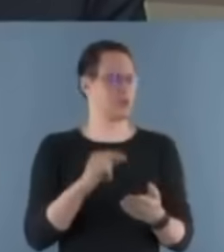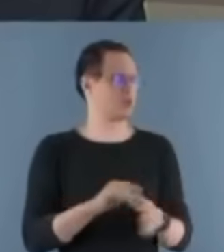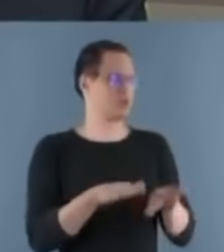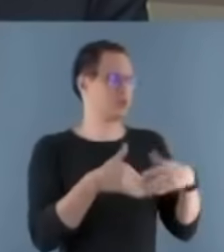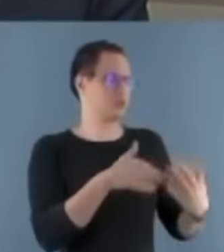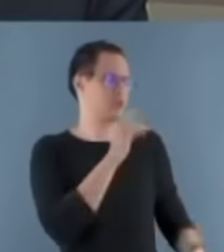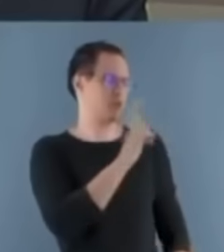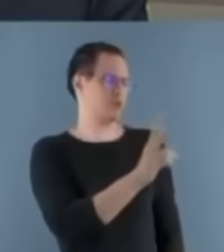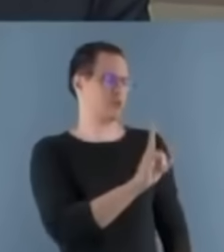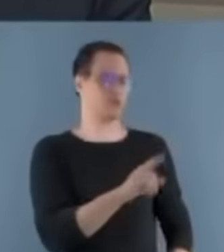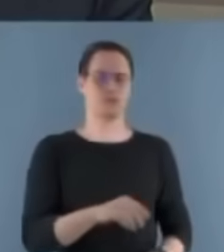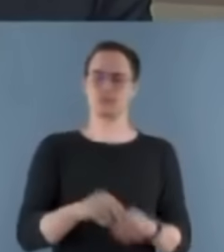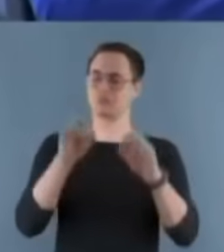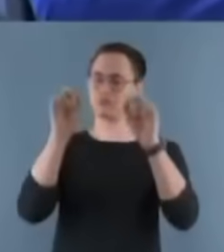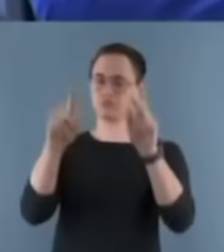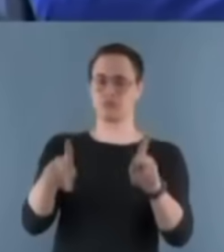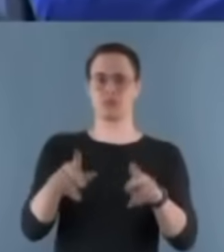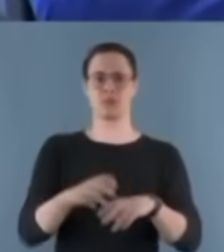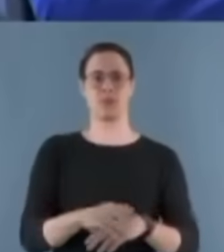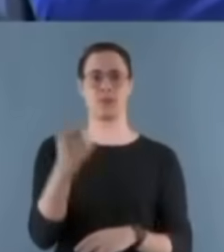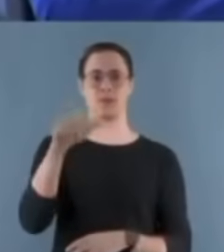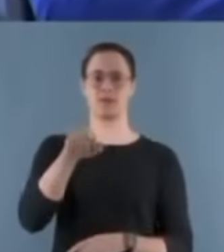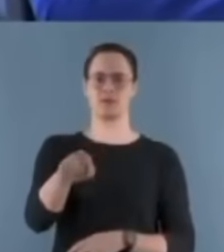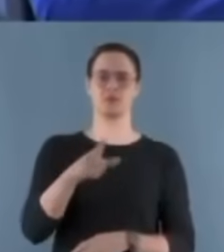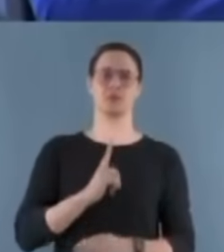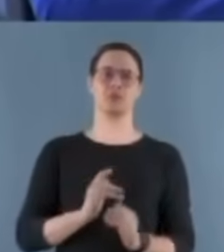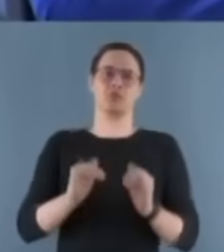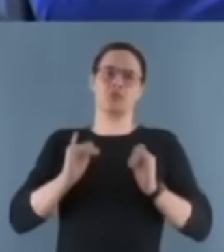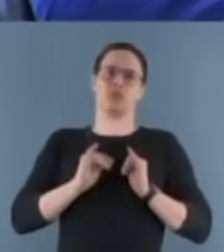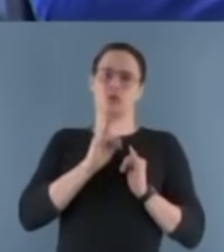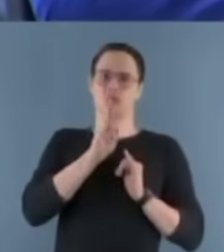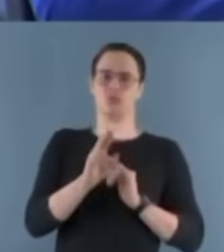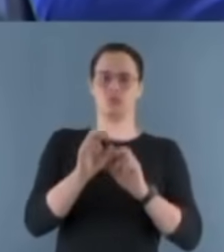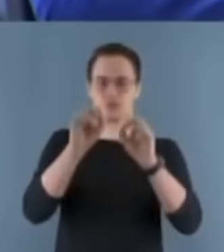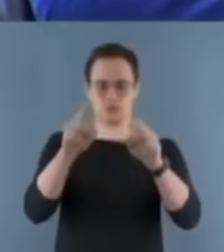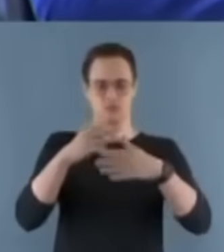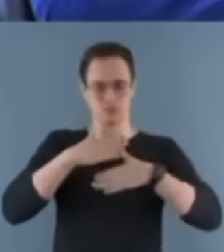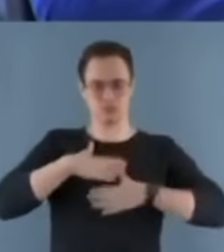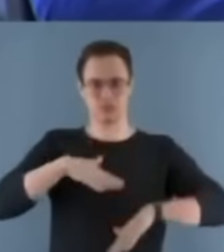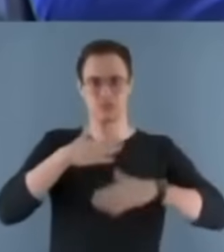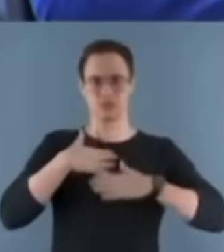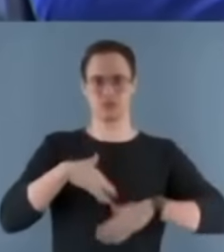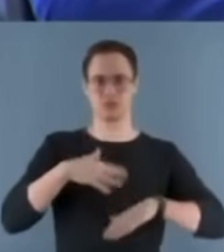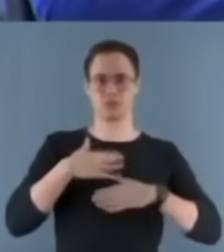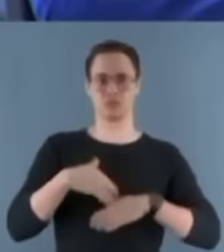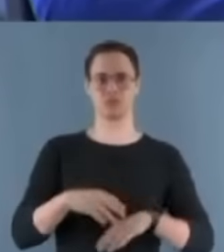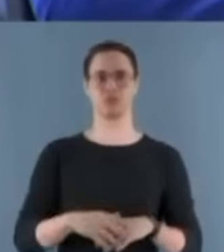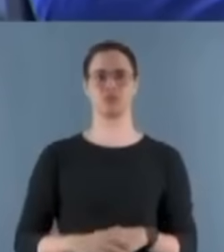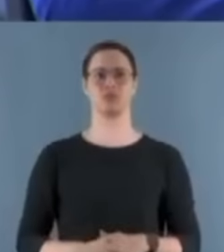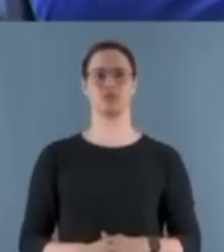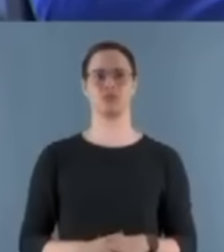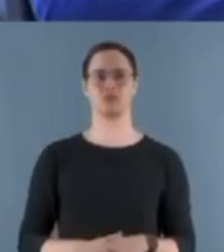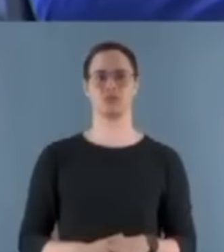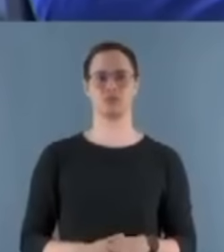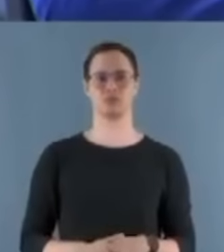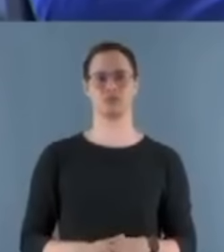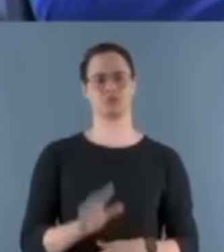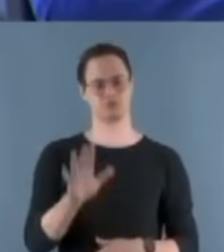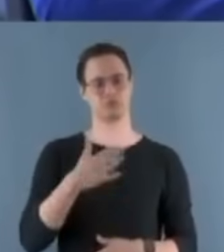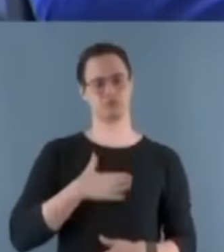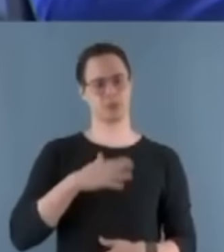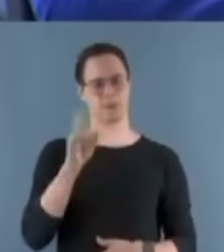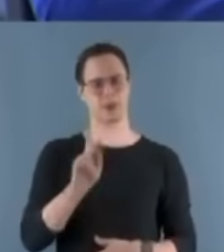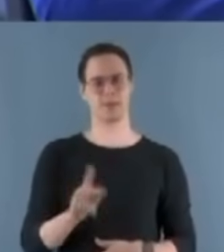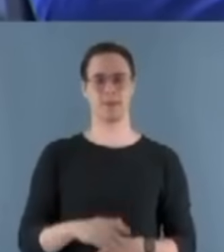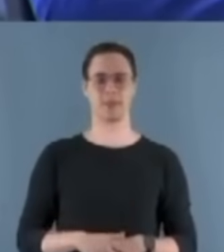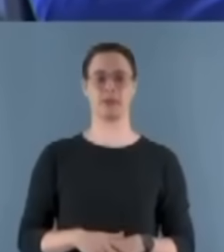Então não vai responder? Então tudo bem, então. Mais uma vez, o senhor se escusa de responder, mas está tranquilo. Está dizendo muito mais sobre você do que sobre mim, tá? Mas fique em paz.